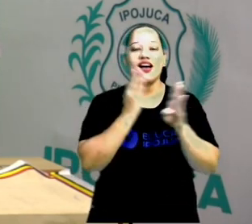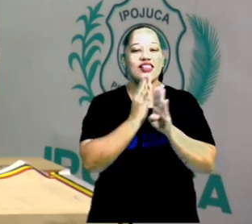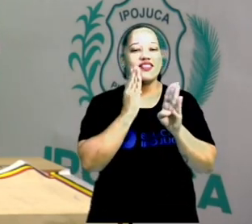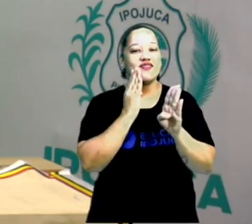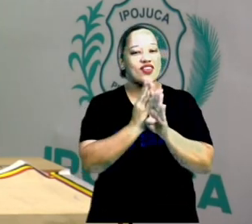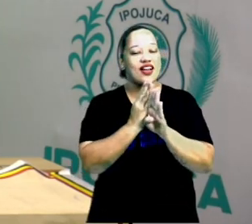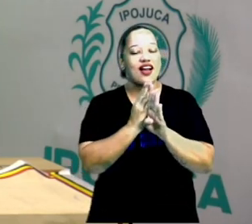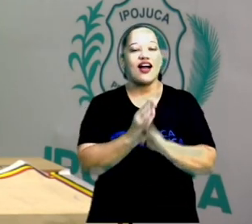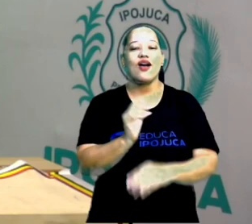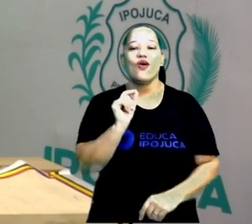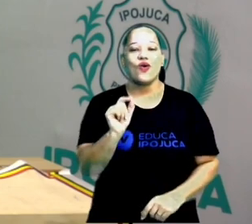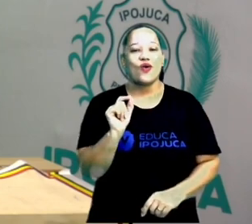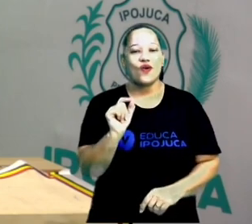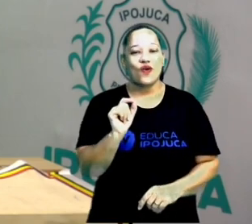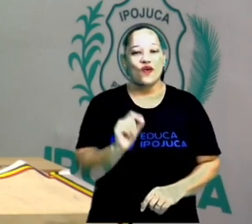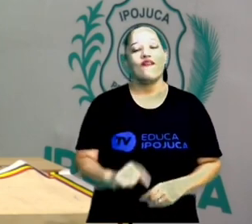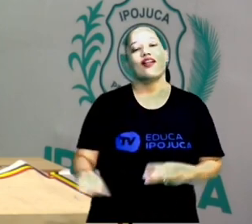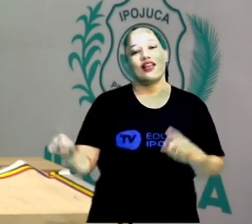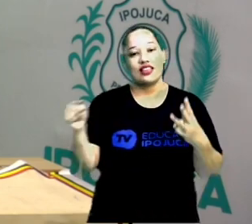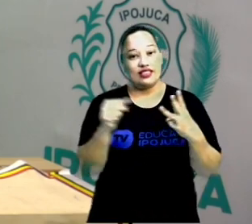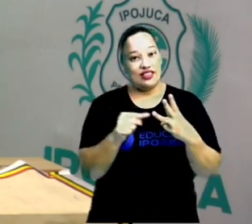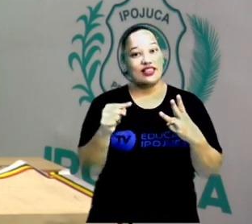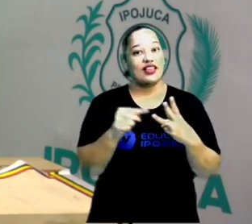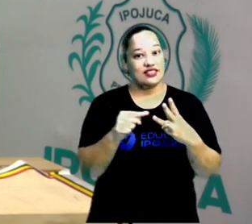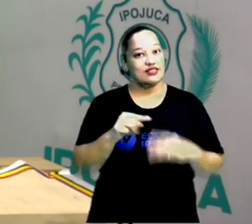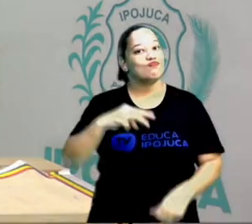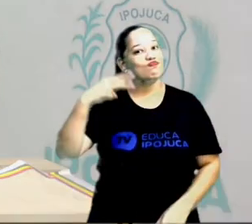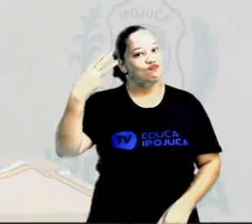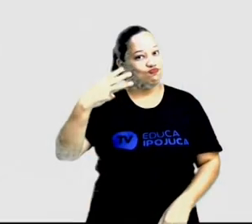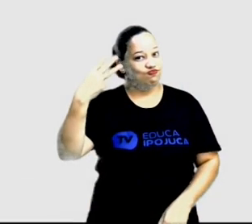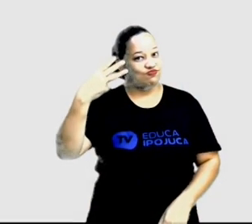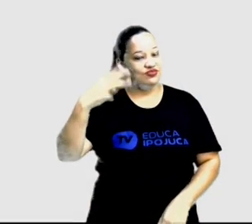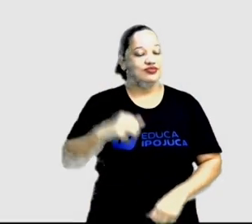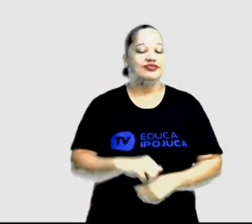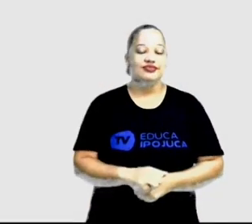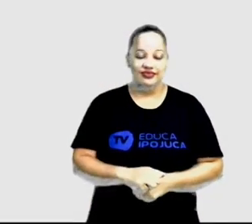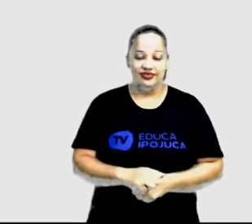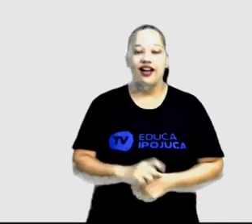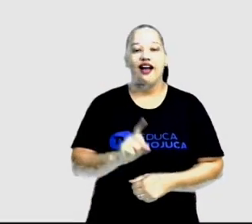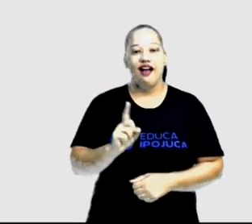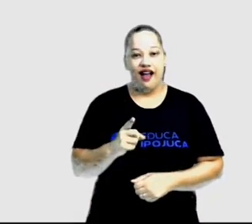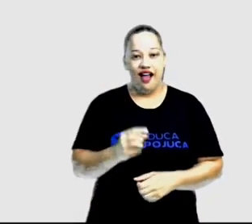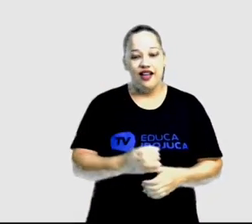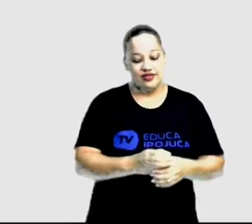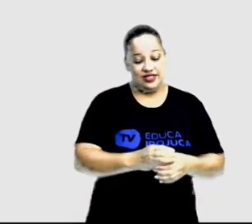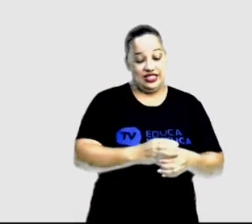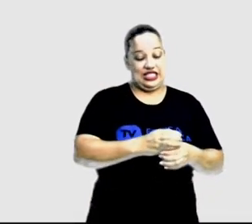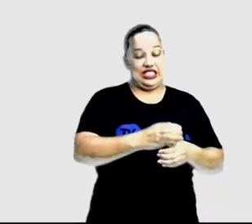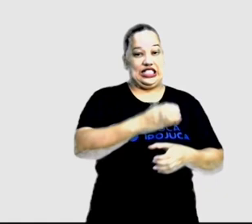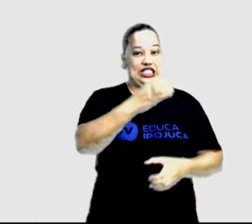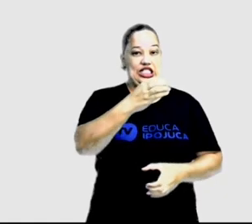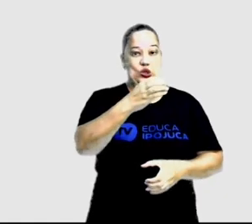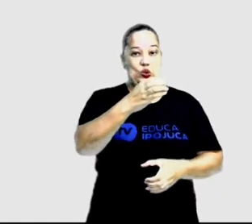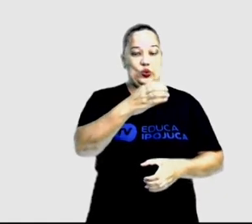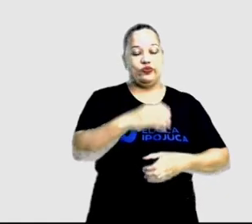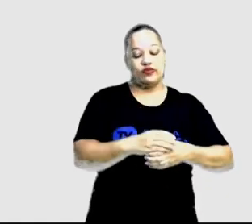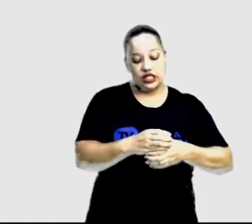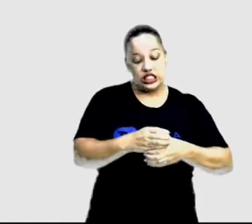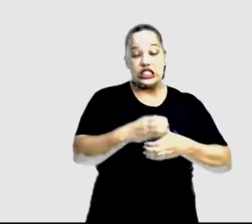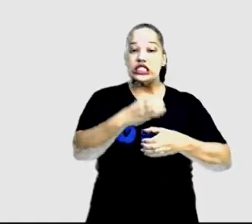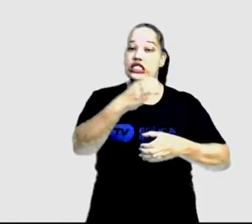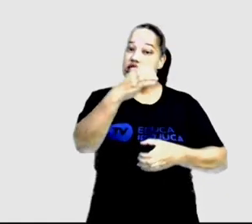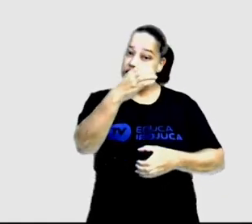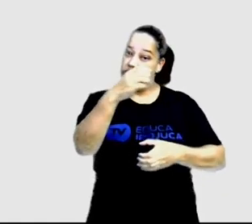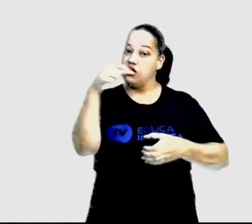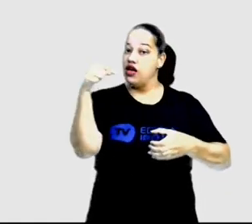identificar a terceira forma geométrica. É o cilindro. O cilindro